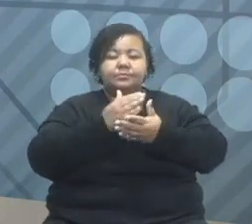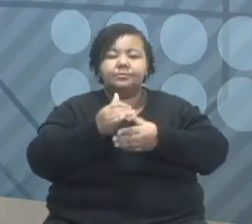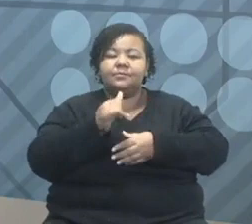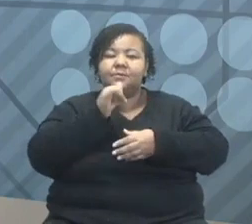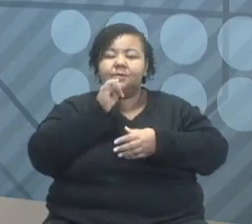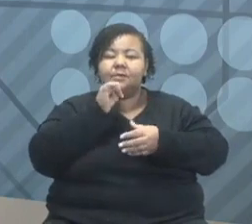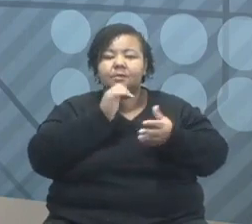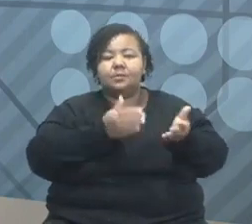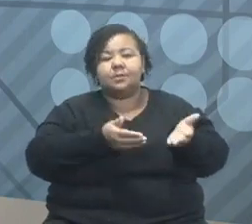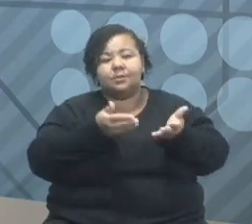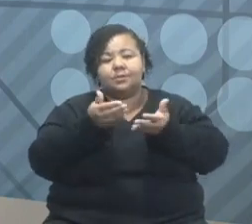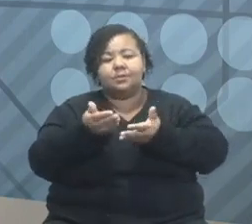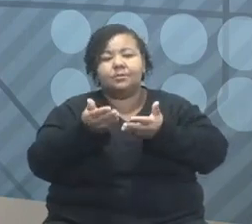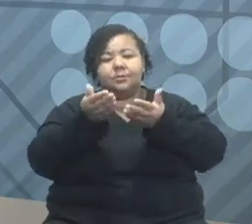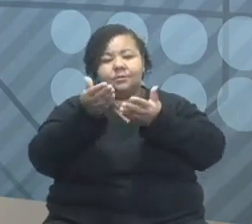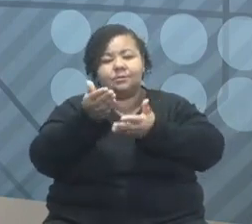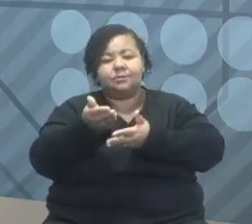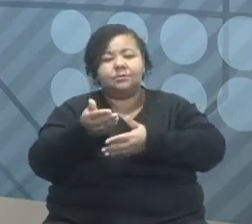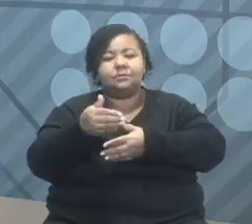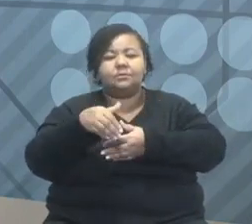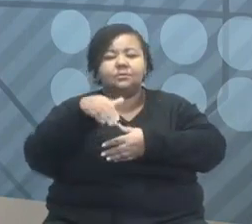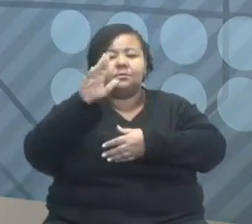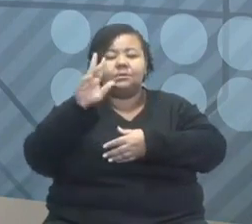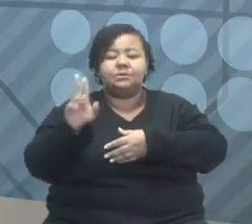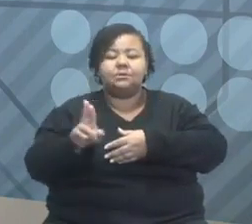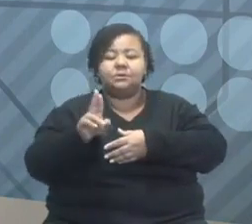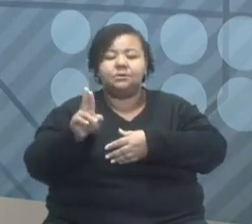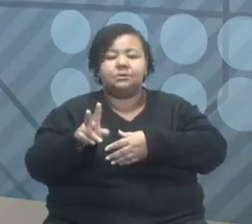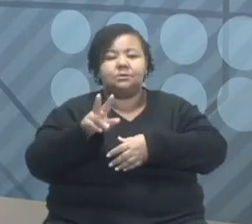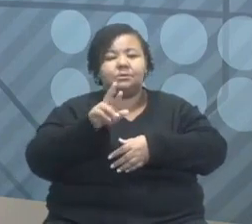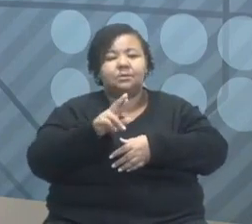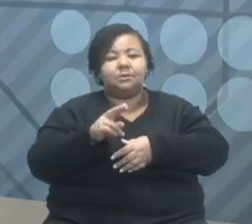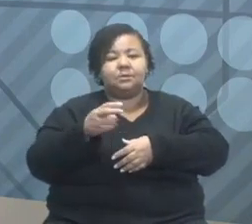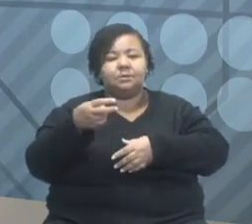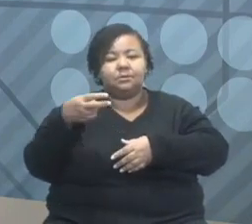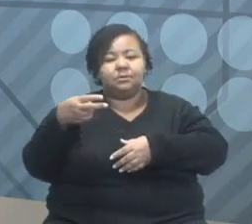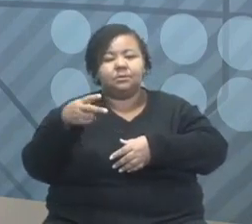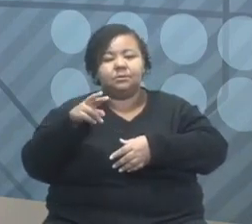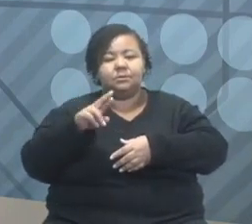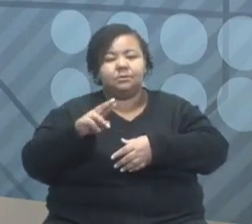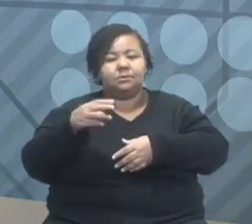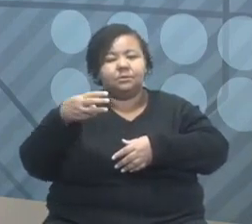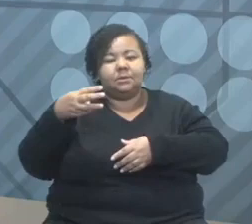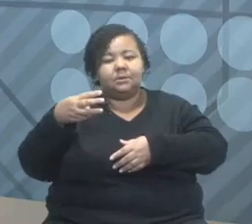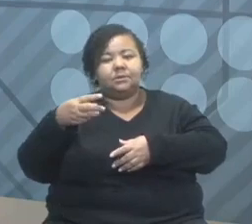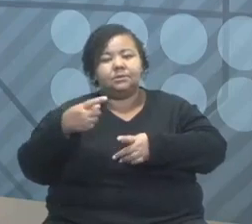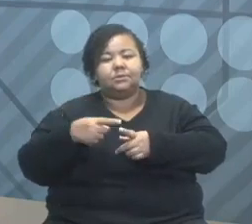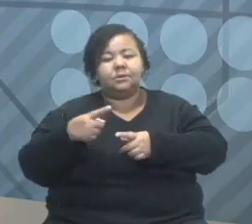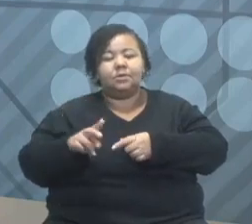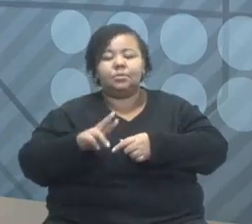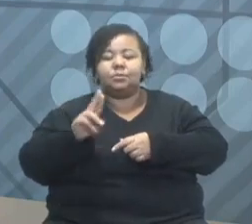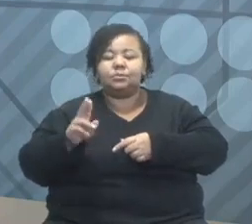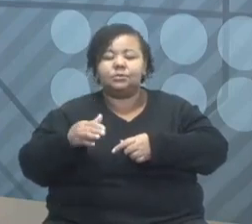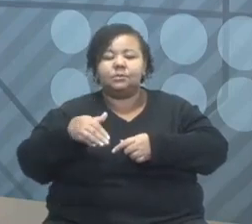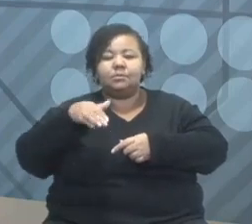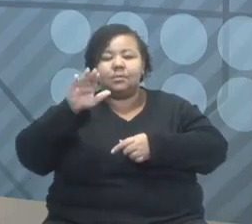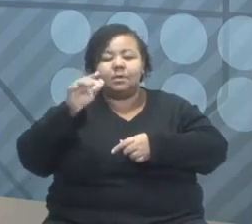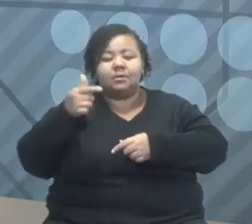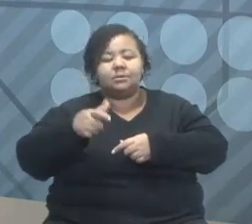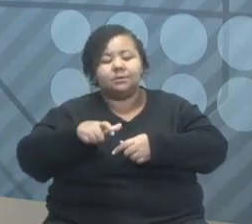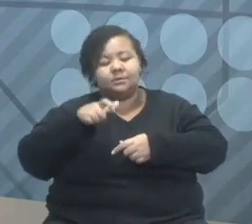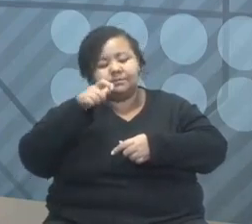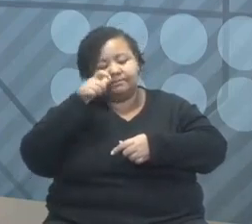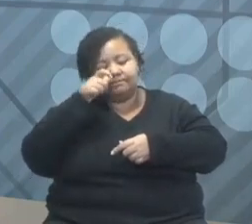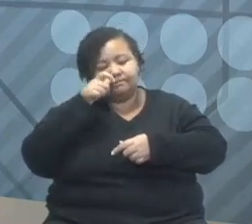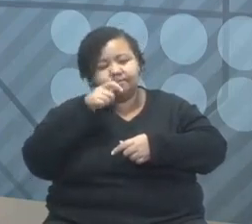você são mais usuais no R2 e no R3, que é o que a gente costuma trabalhar mais, visualizar, a gente consegue ver essa